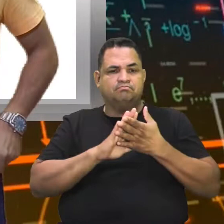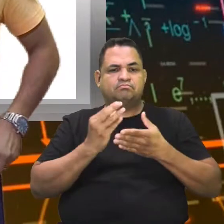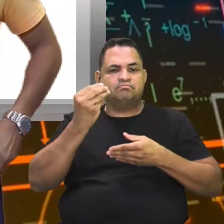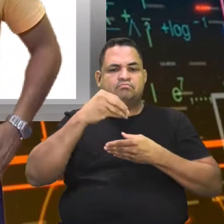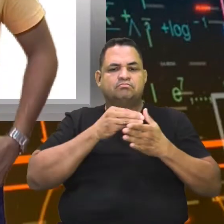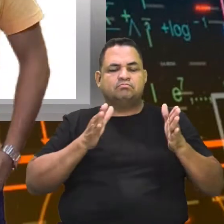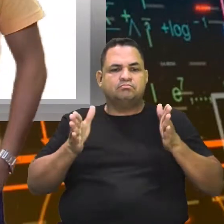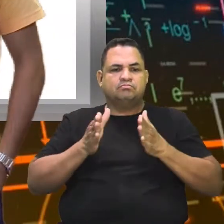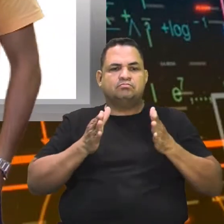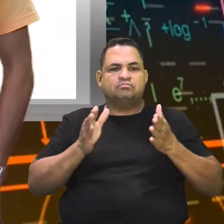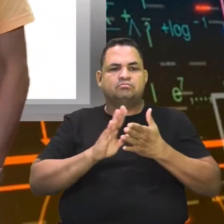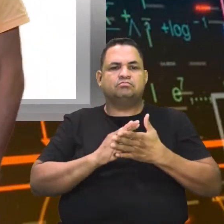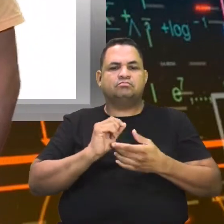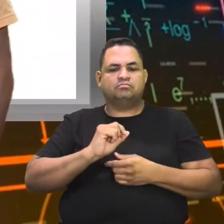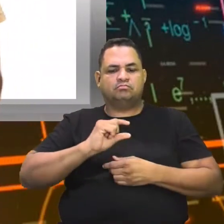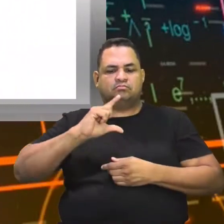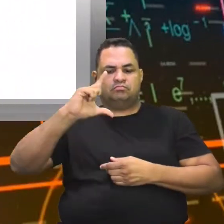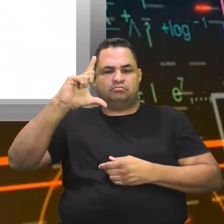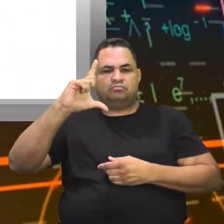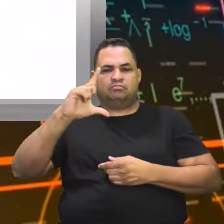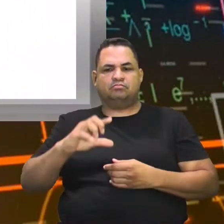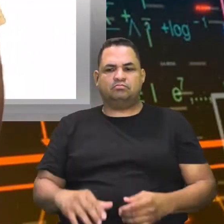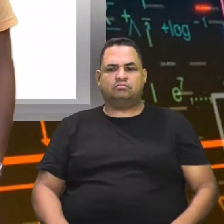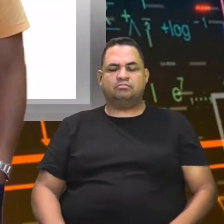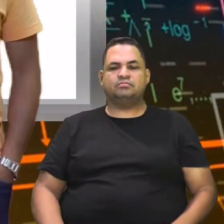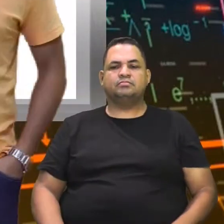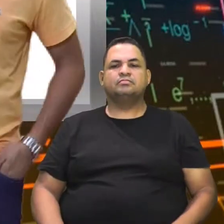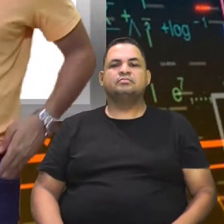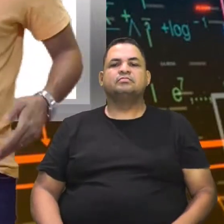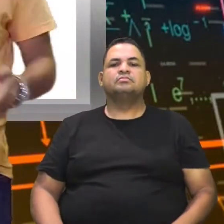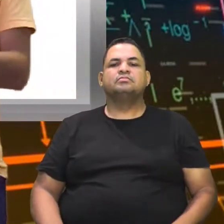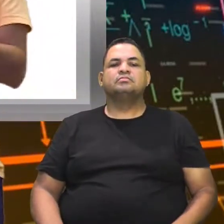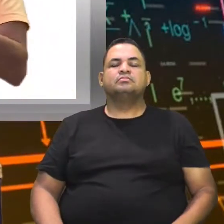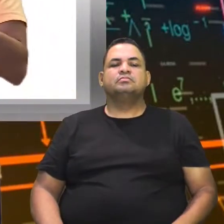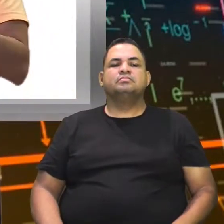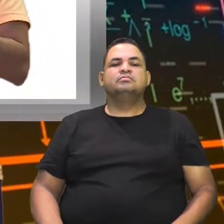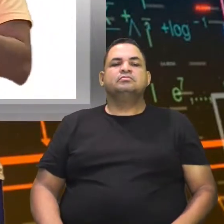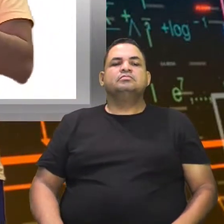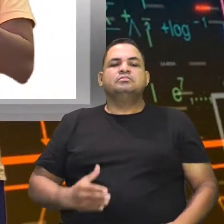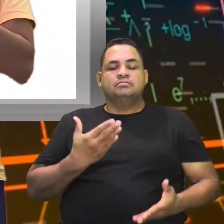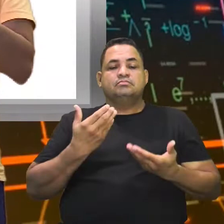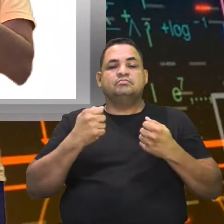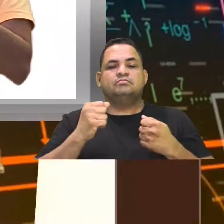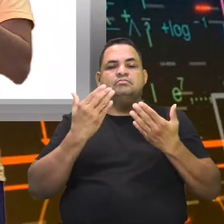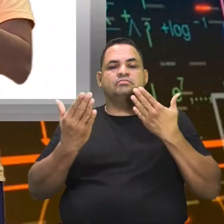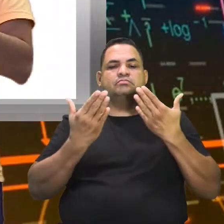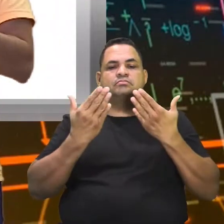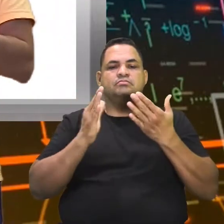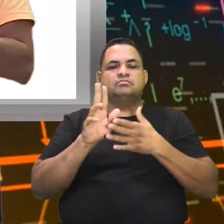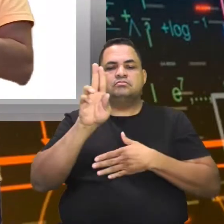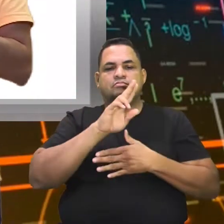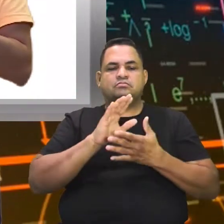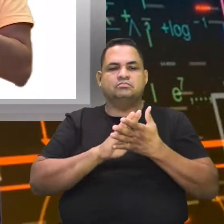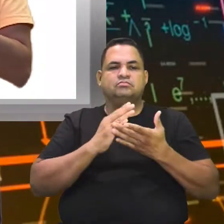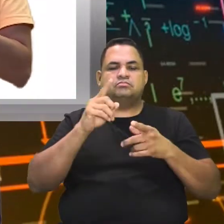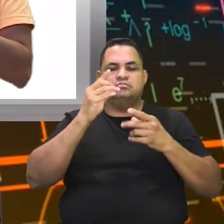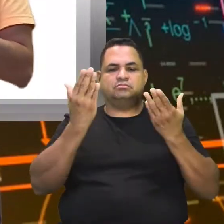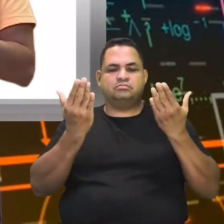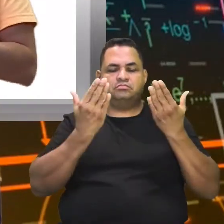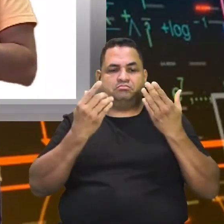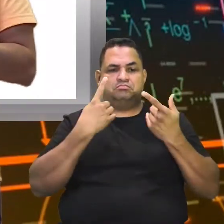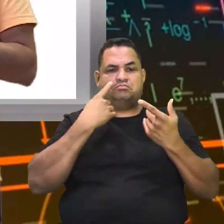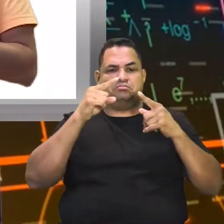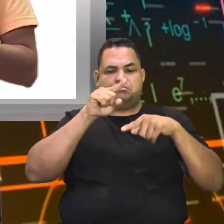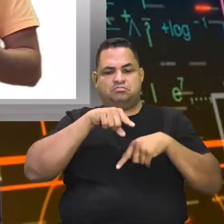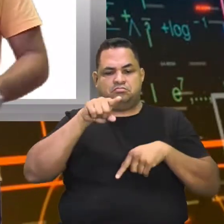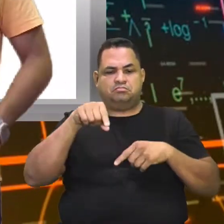dentro desse período o crescimento é bem maior. Certo? Certinho. Mas a gente pode comparar isso graficamente. A gente olha o mesmo gráfico e